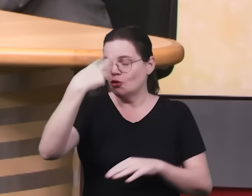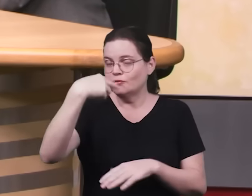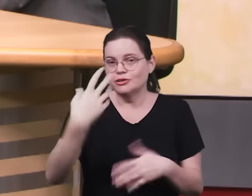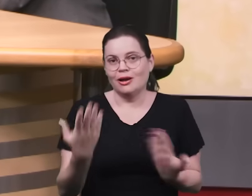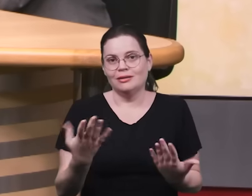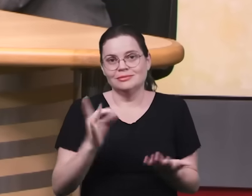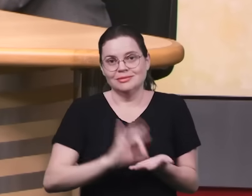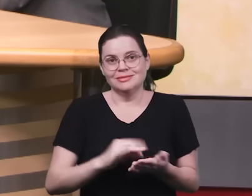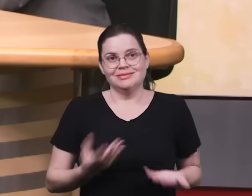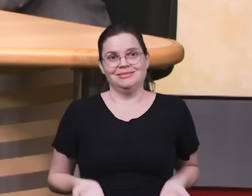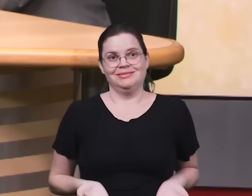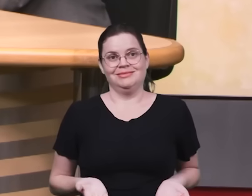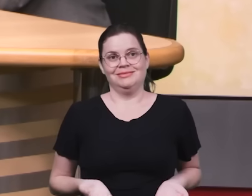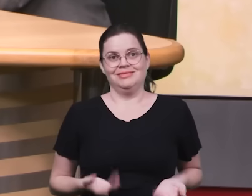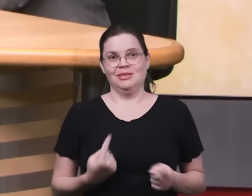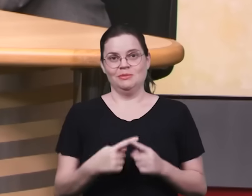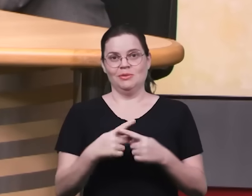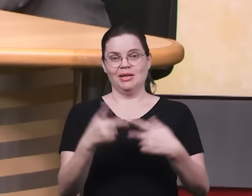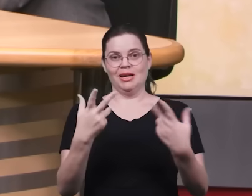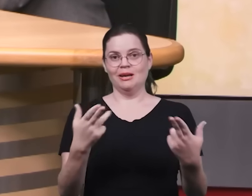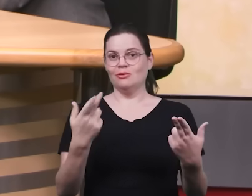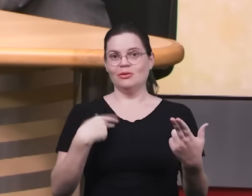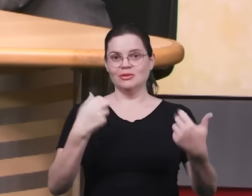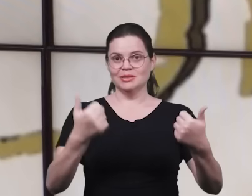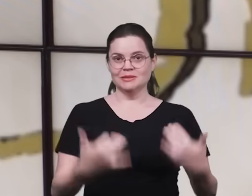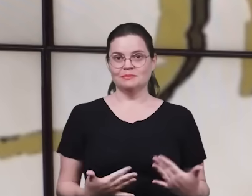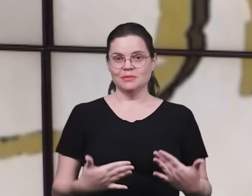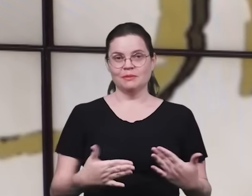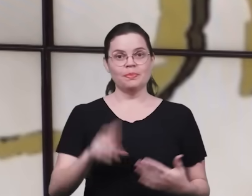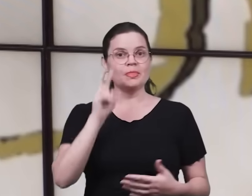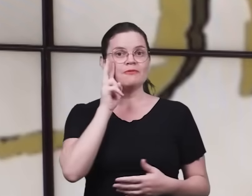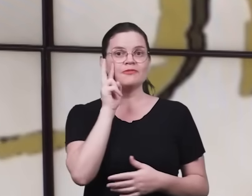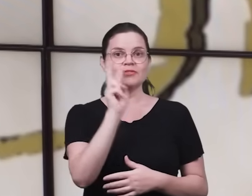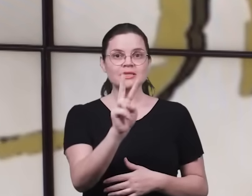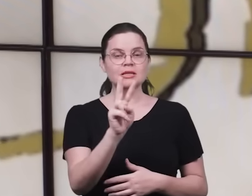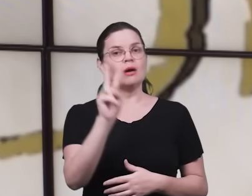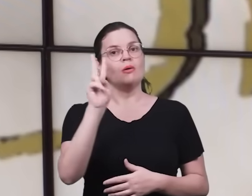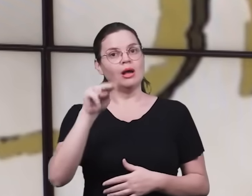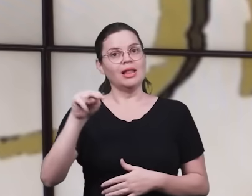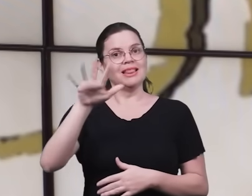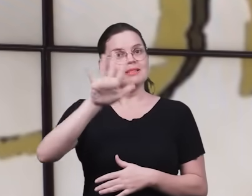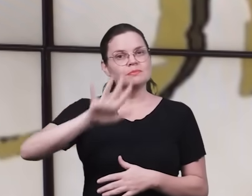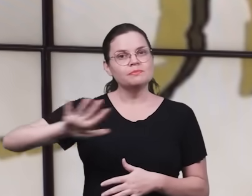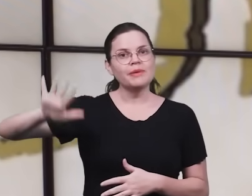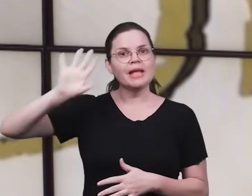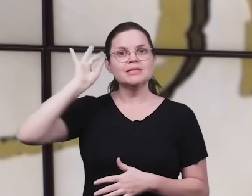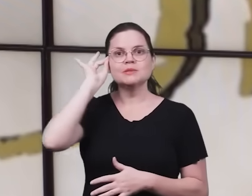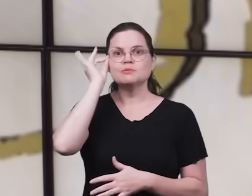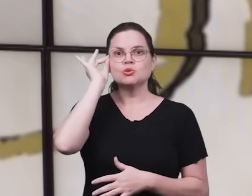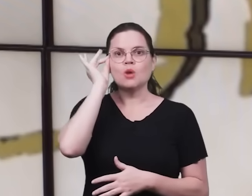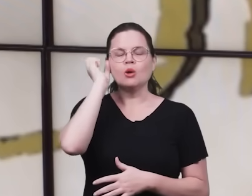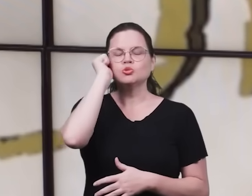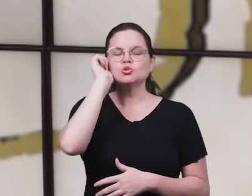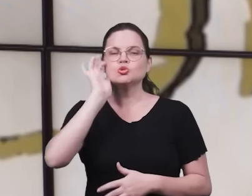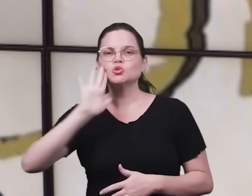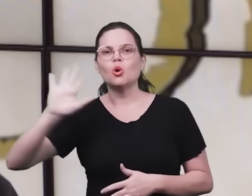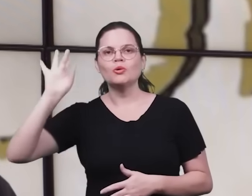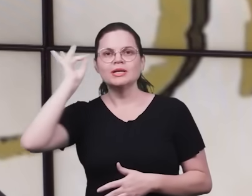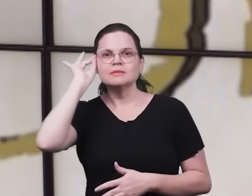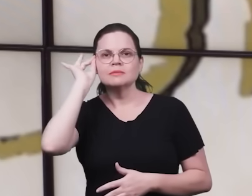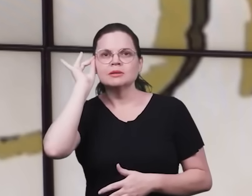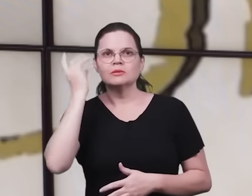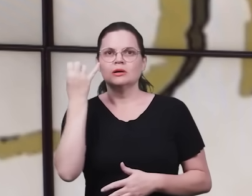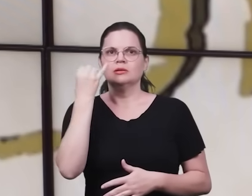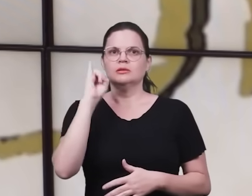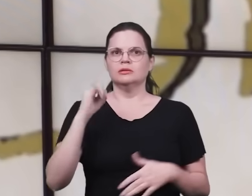verdade? Então, por quê? Porque foi o que eu falei antes. A visão é espiritual. O sonho é espiritual. Se fosse ver